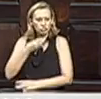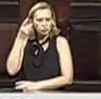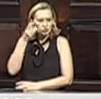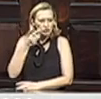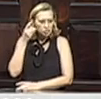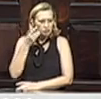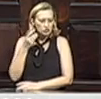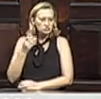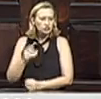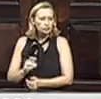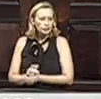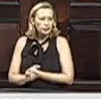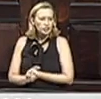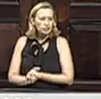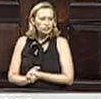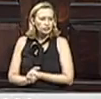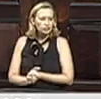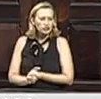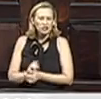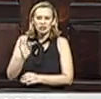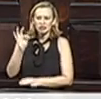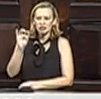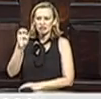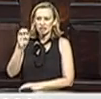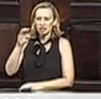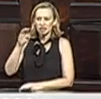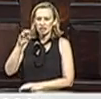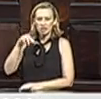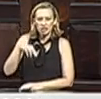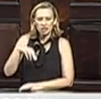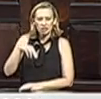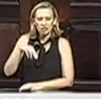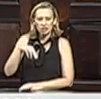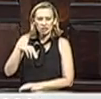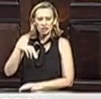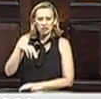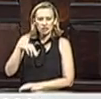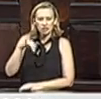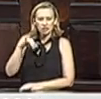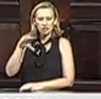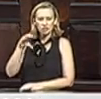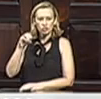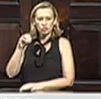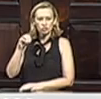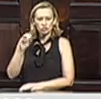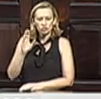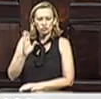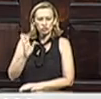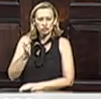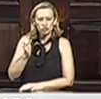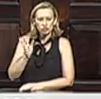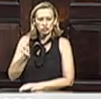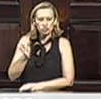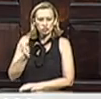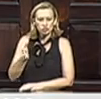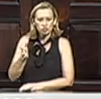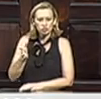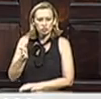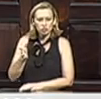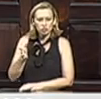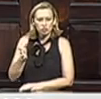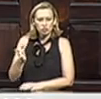que nesses técnicos já beneficiados com nível 5, está